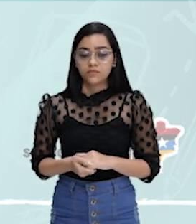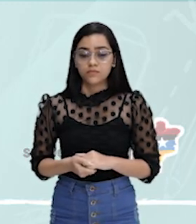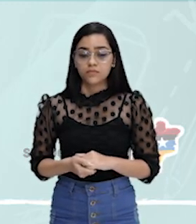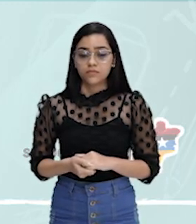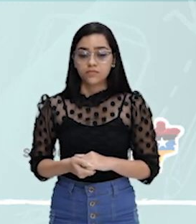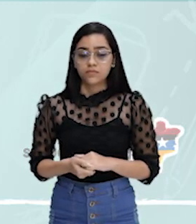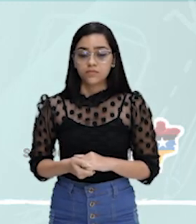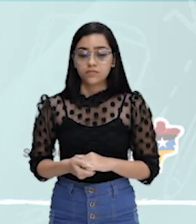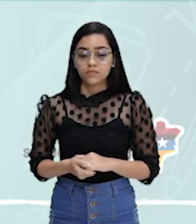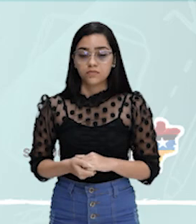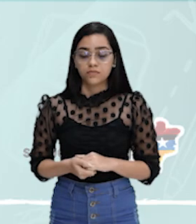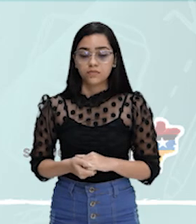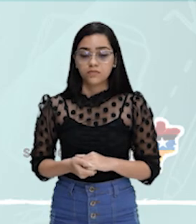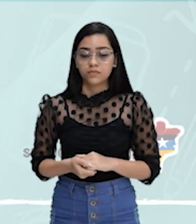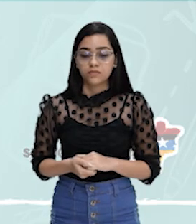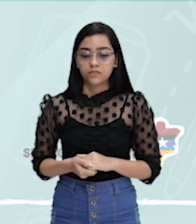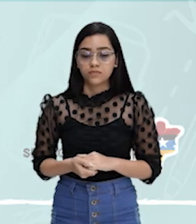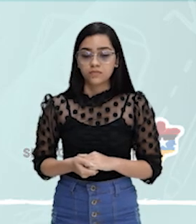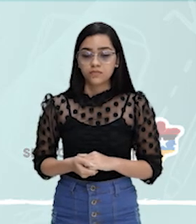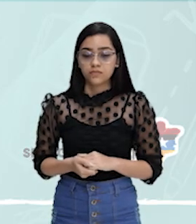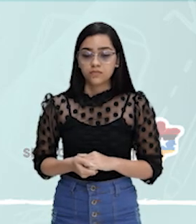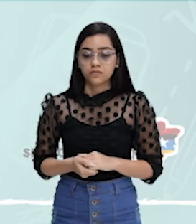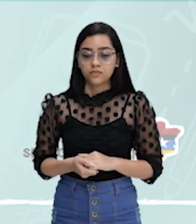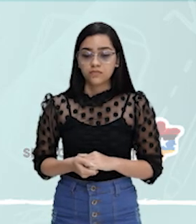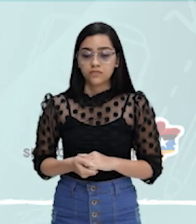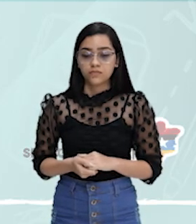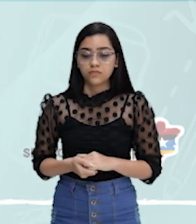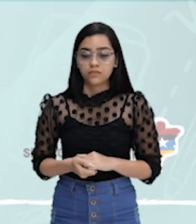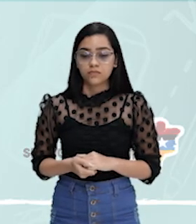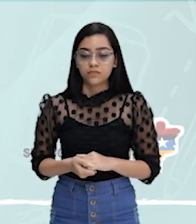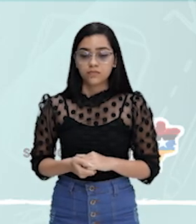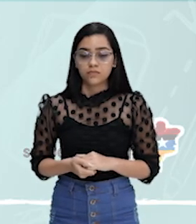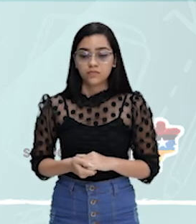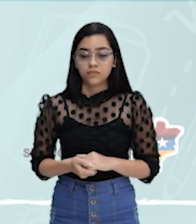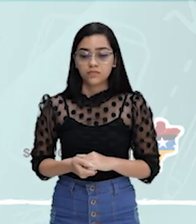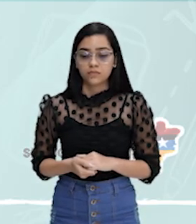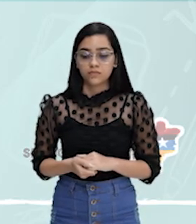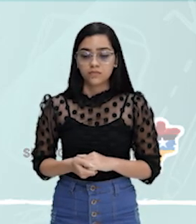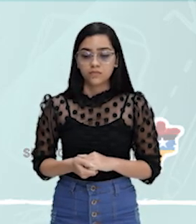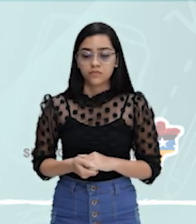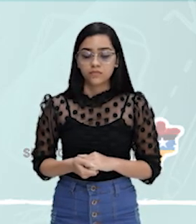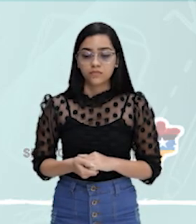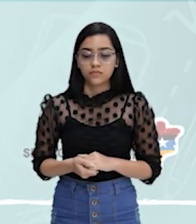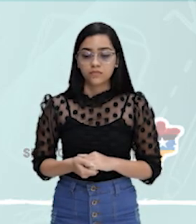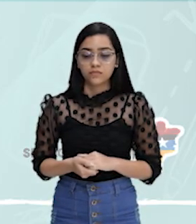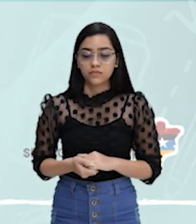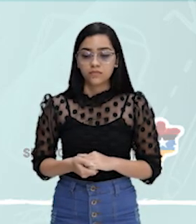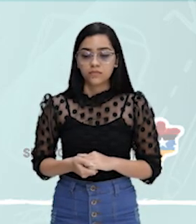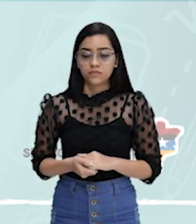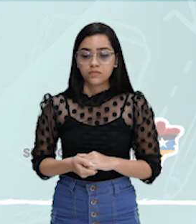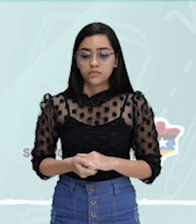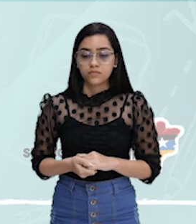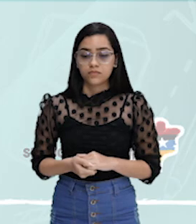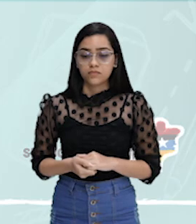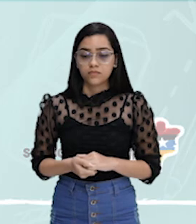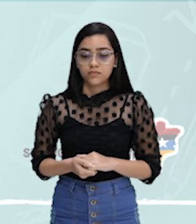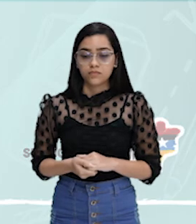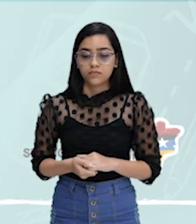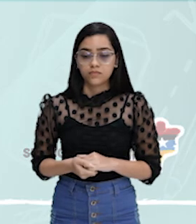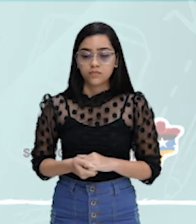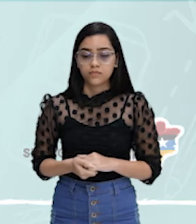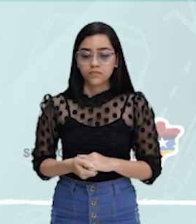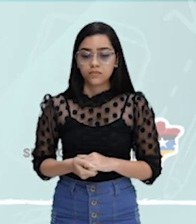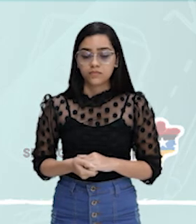e 1980. Depois do Brasil e do Paraguai, do general Stroessner, foi a vez